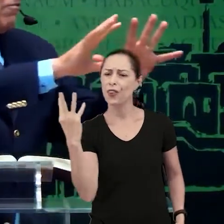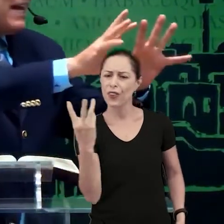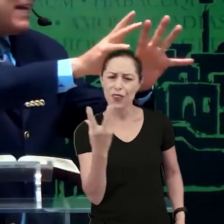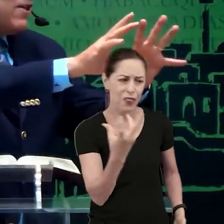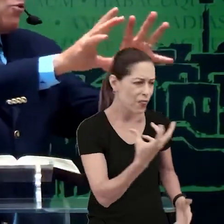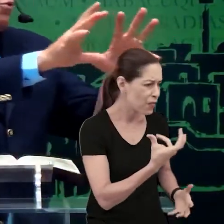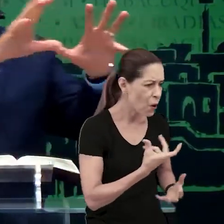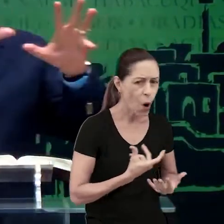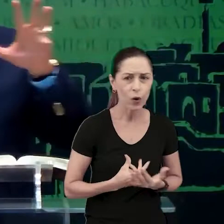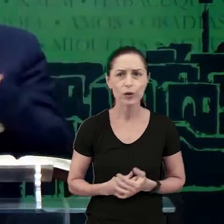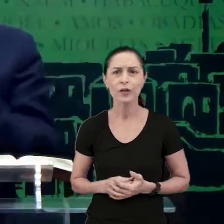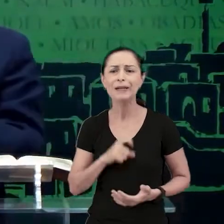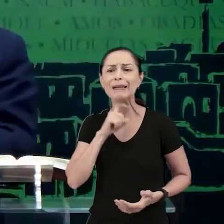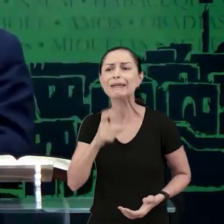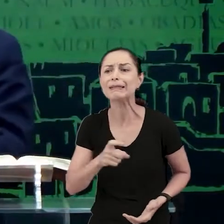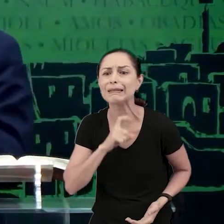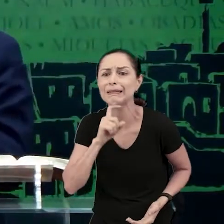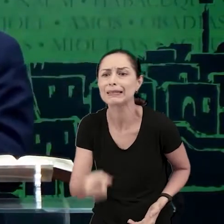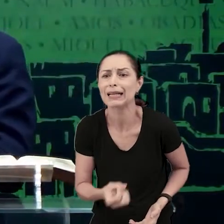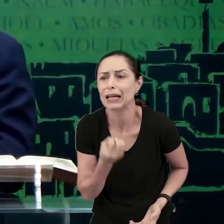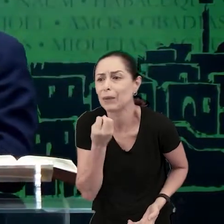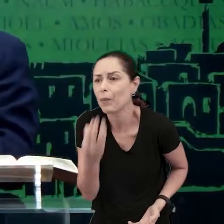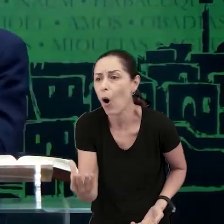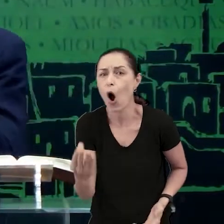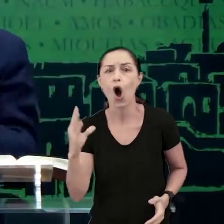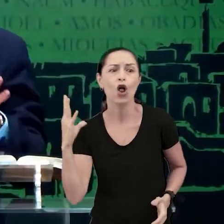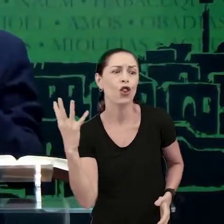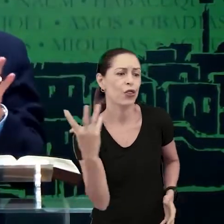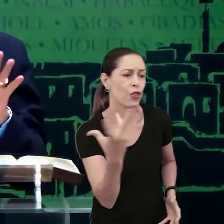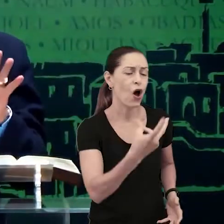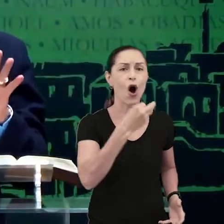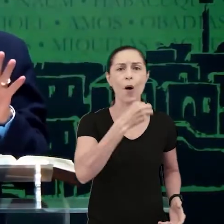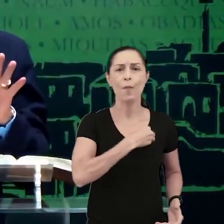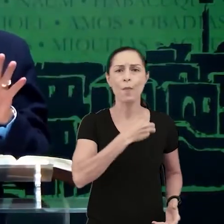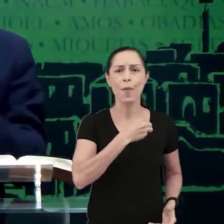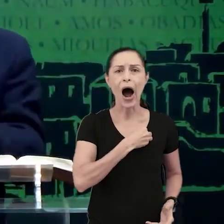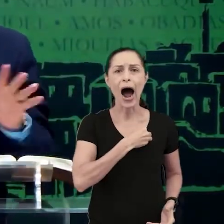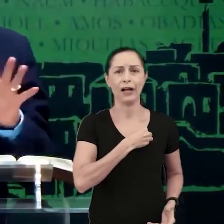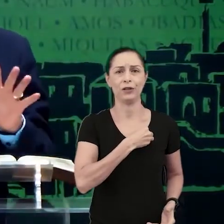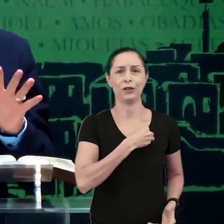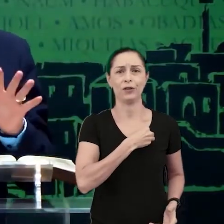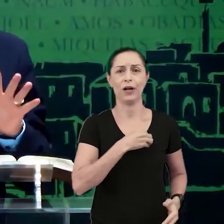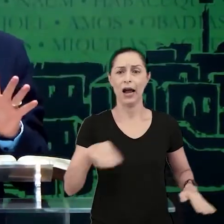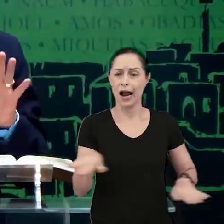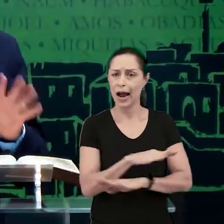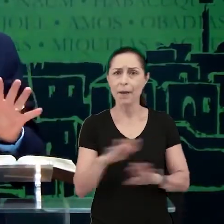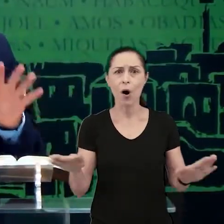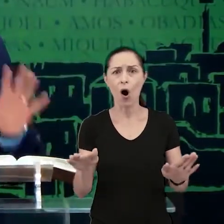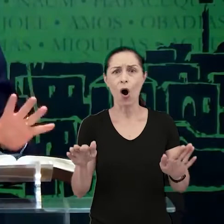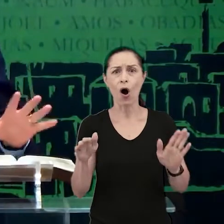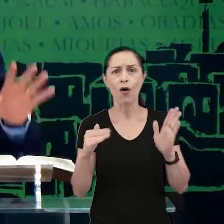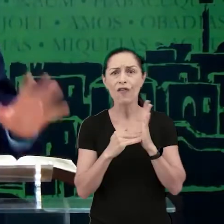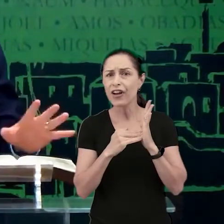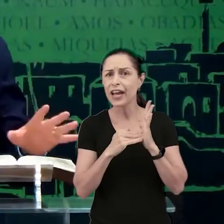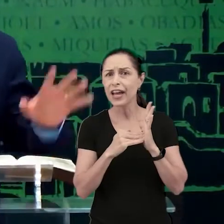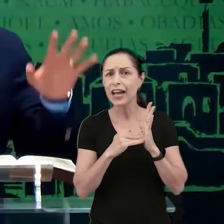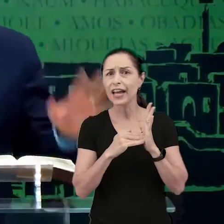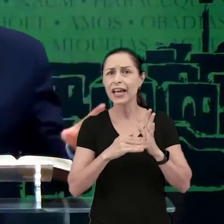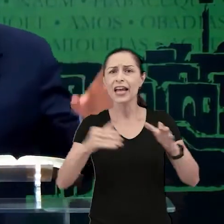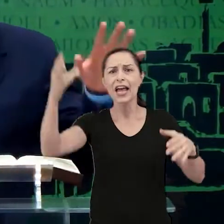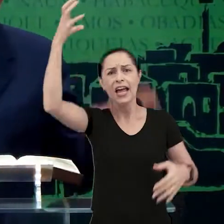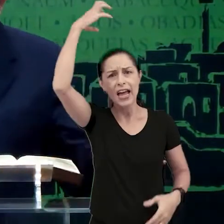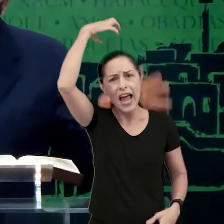e não vê nenhum sinal de piedade. Ele diz: acabou, é o fim. Reis, juízes,